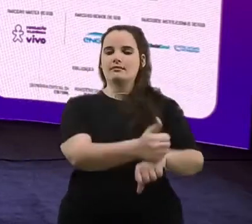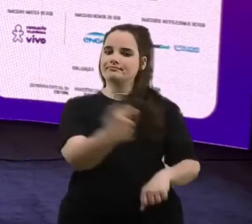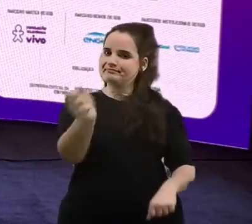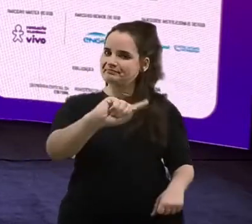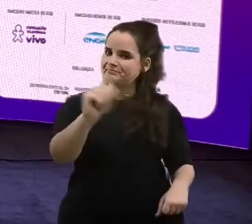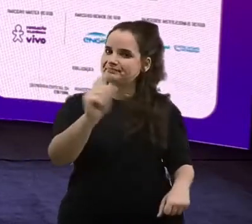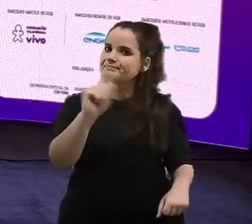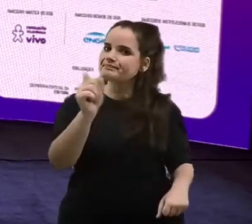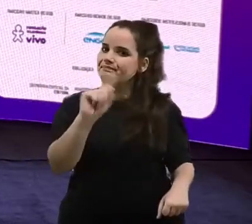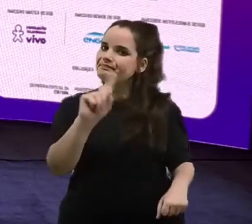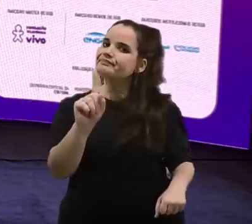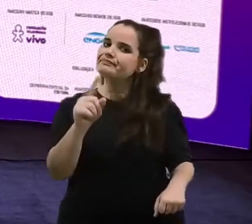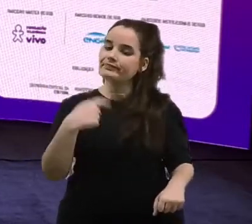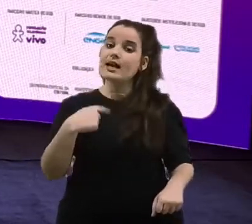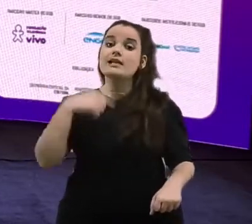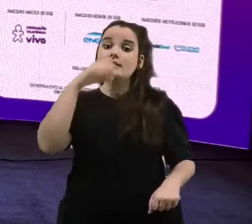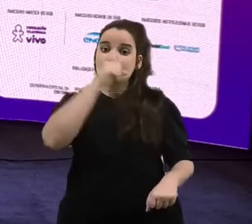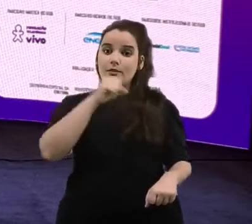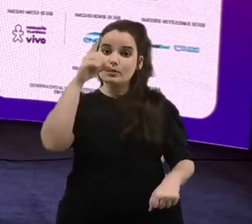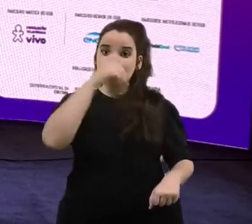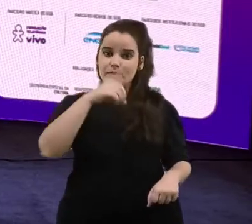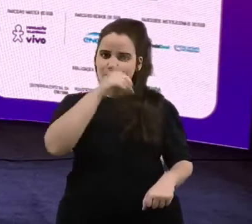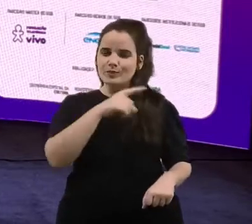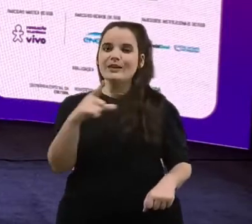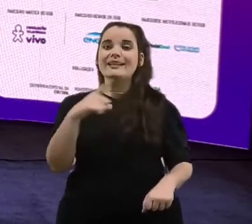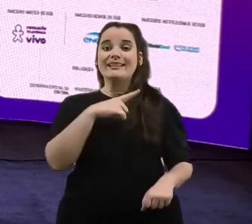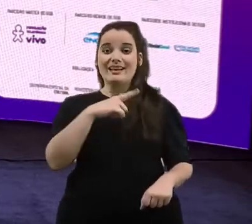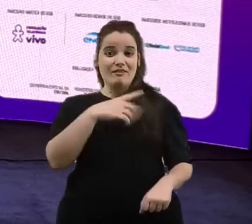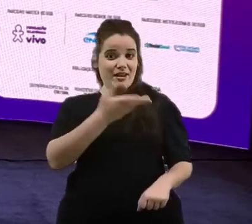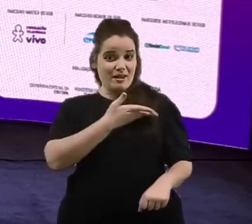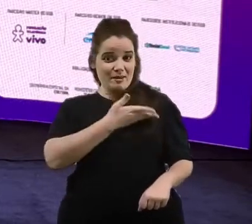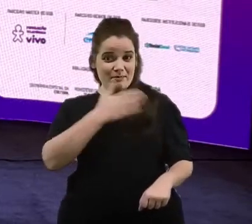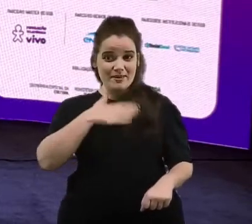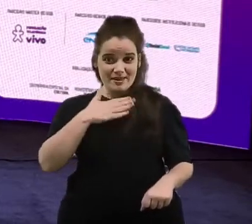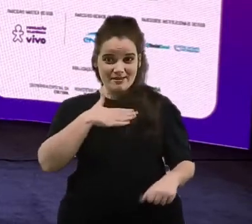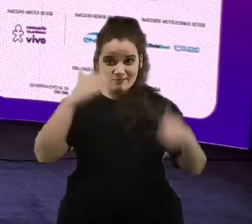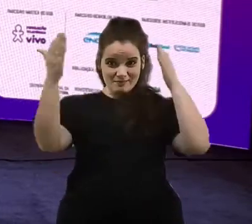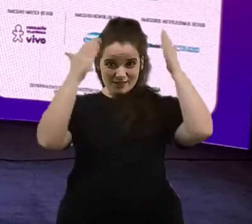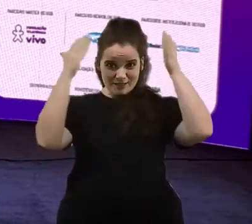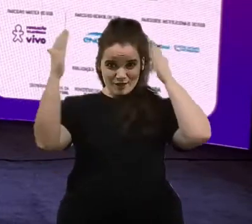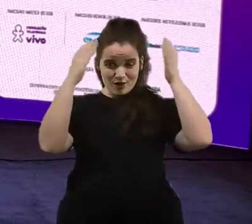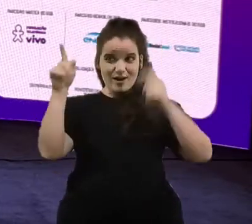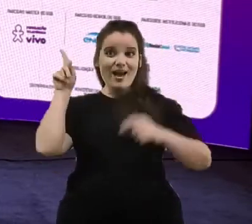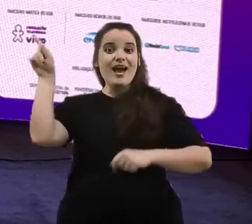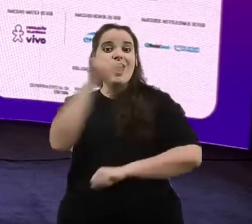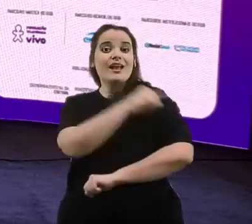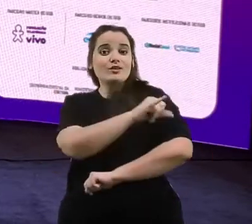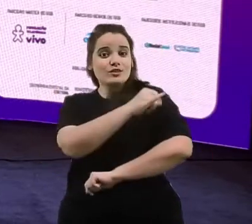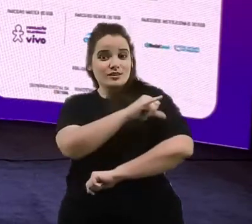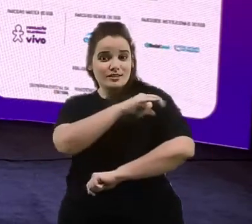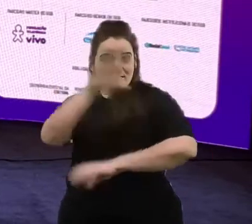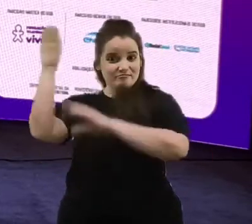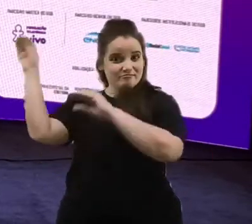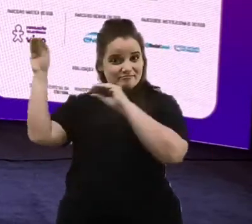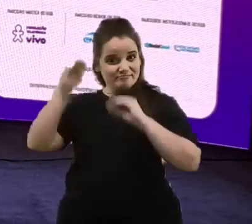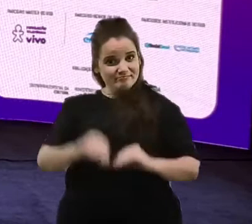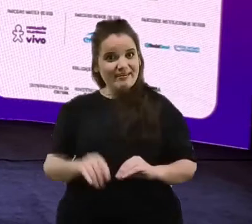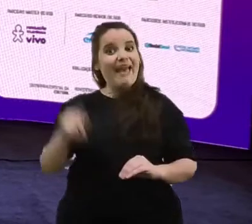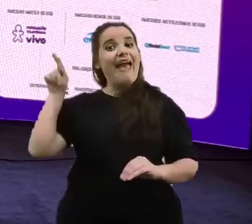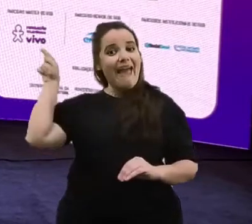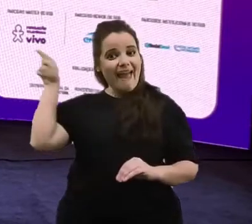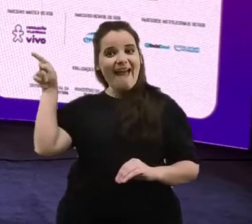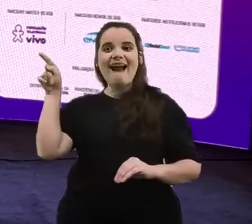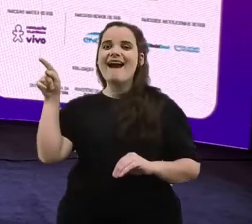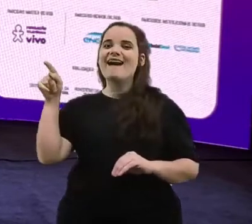semana hospedando uma psicóloga amiga minha do Rio de Janeiro, e ela trabalha com terapia cognitivo-comportamental. E ela